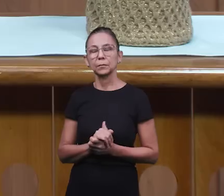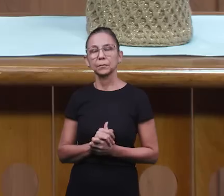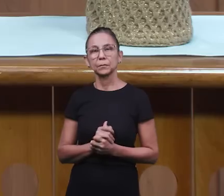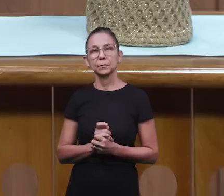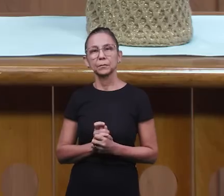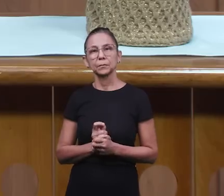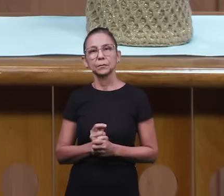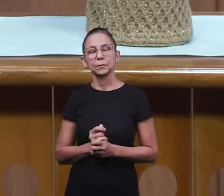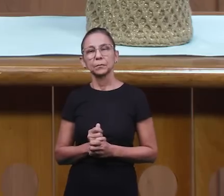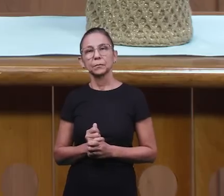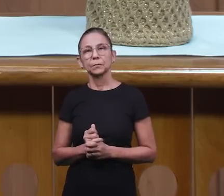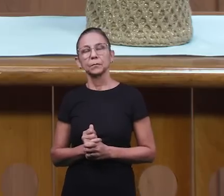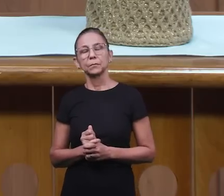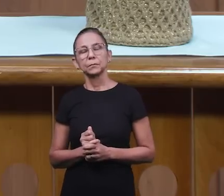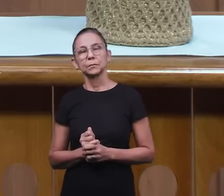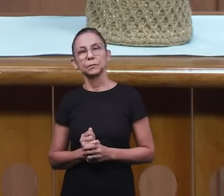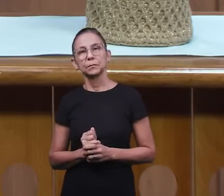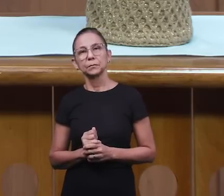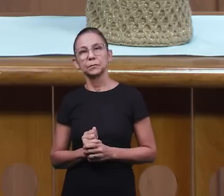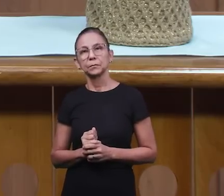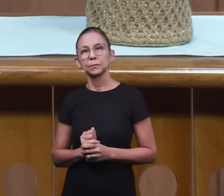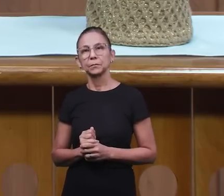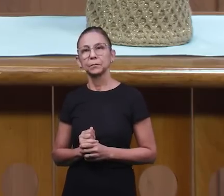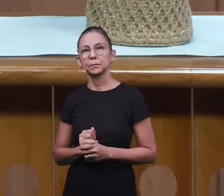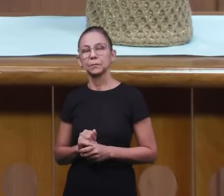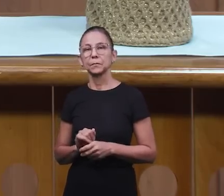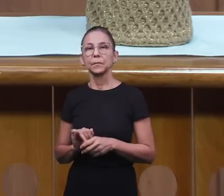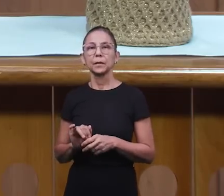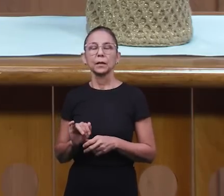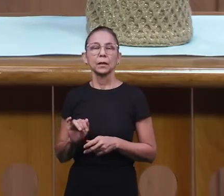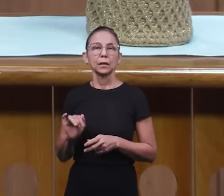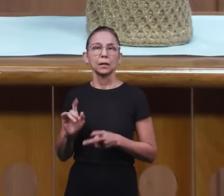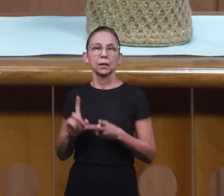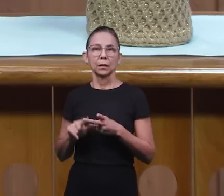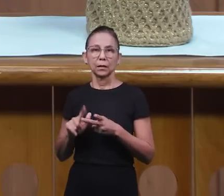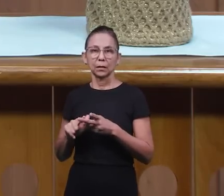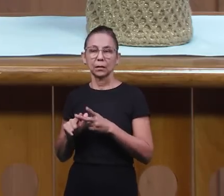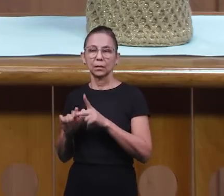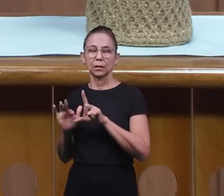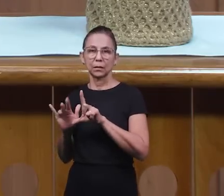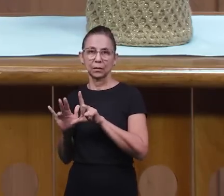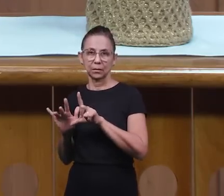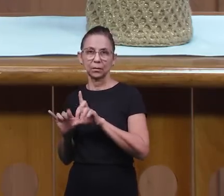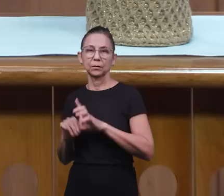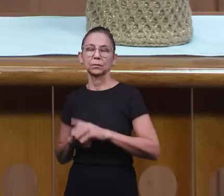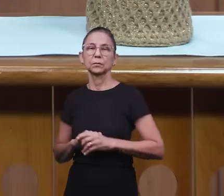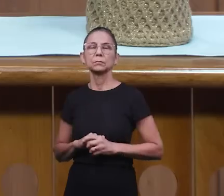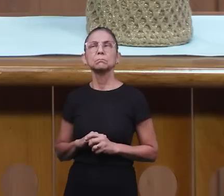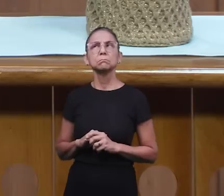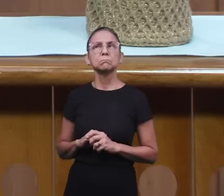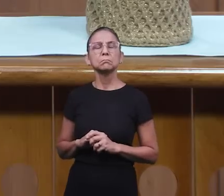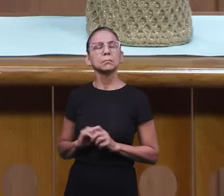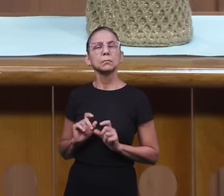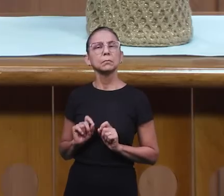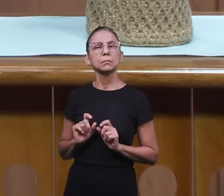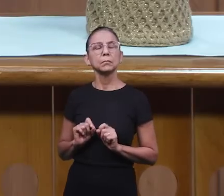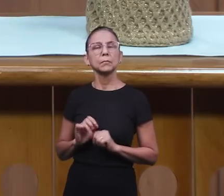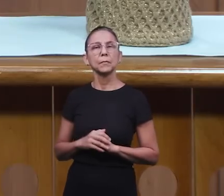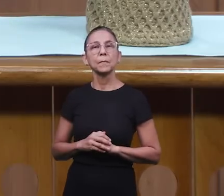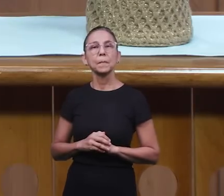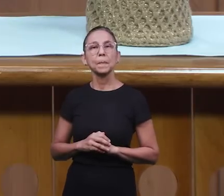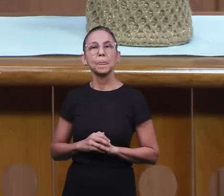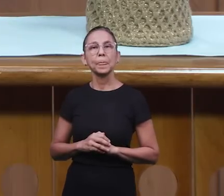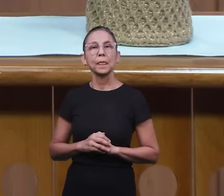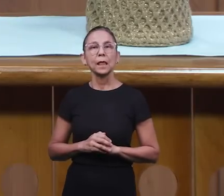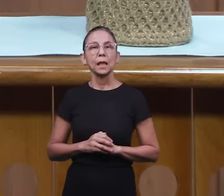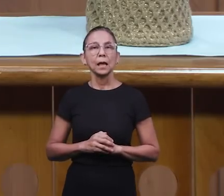qual você terá acesso a essa informação. Temos também outra apresentação, que é